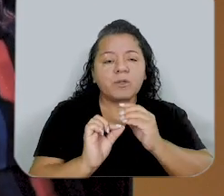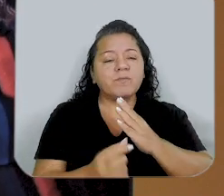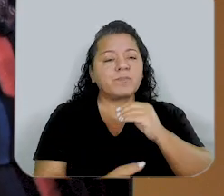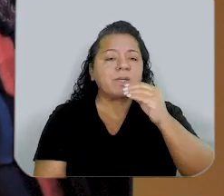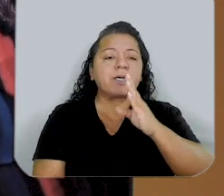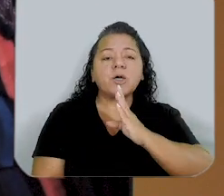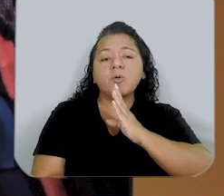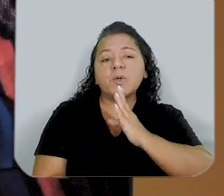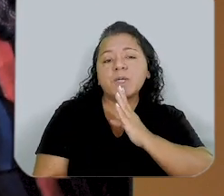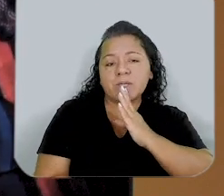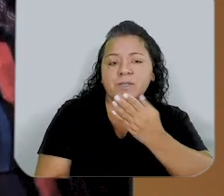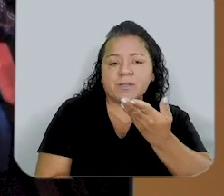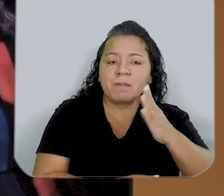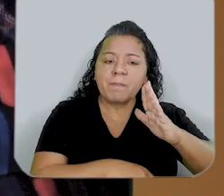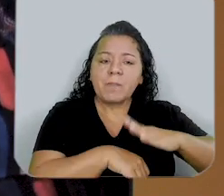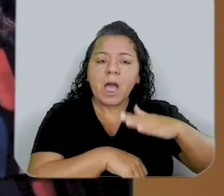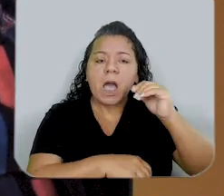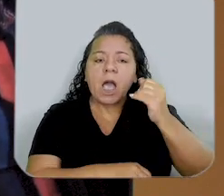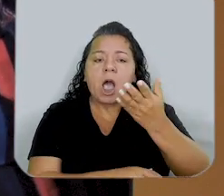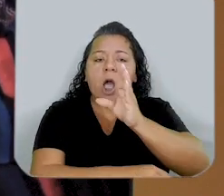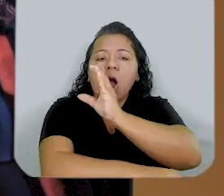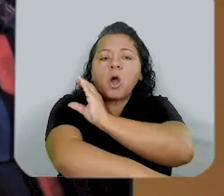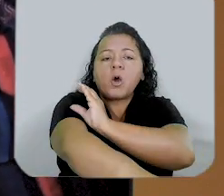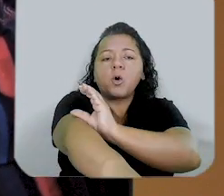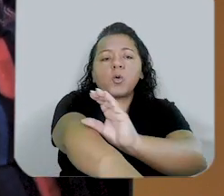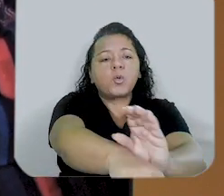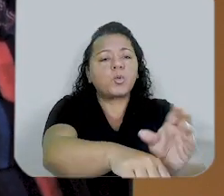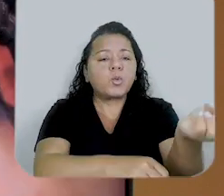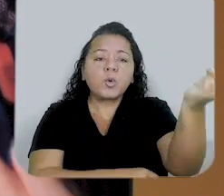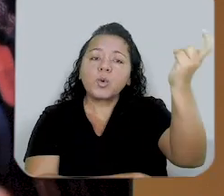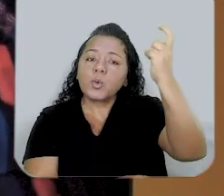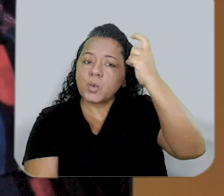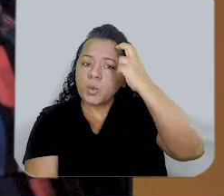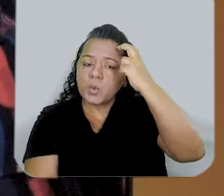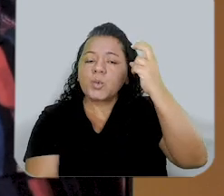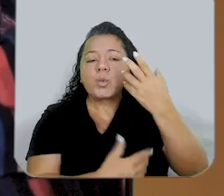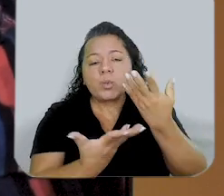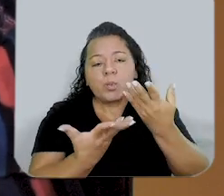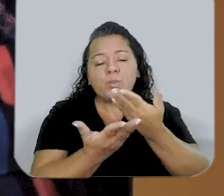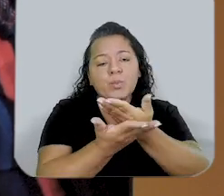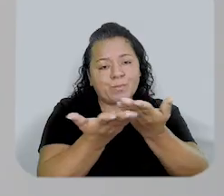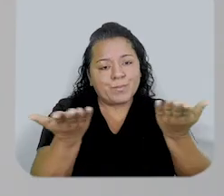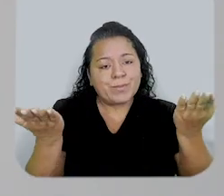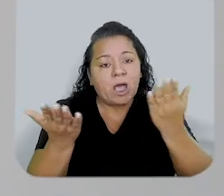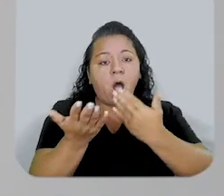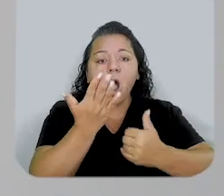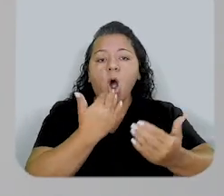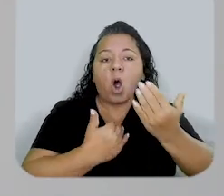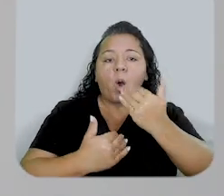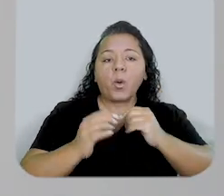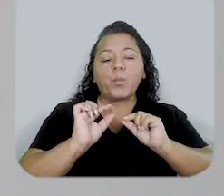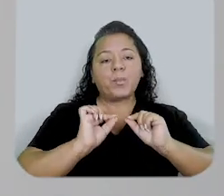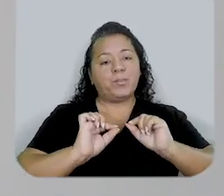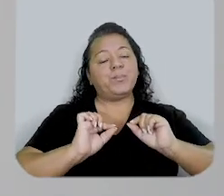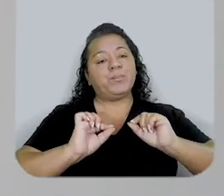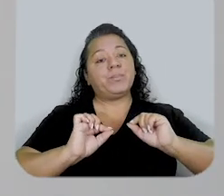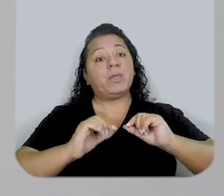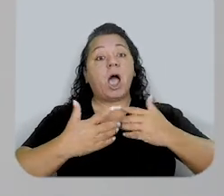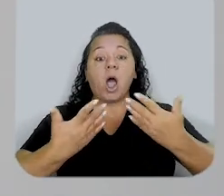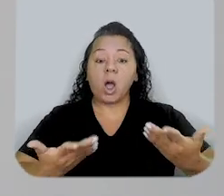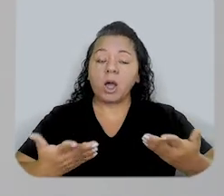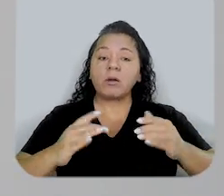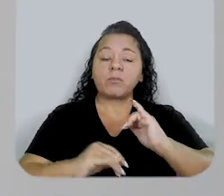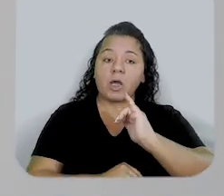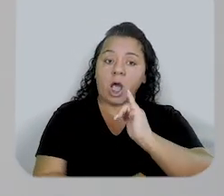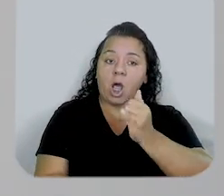conhecer mais a nossa cultura através da nossa comida, né? Quando eu falo